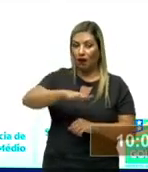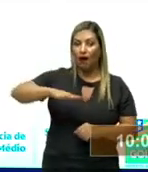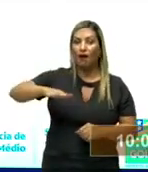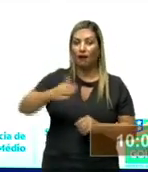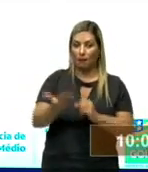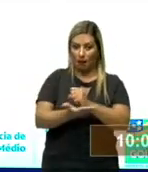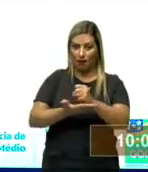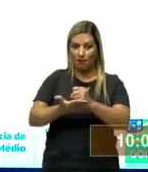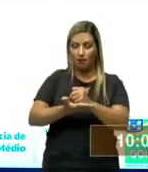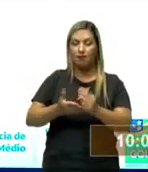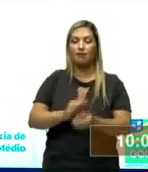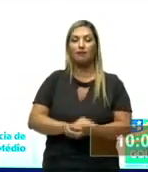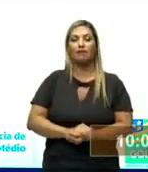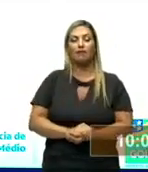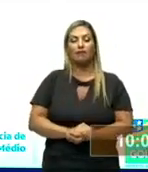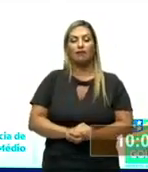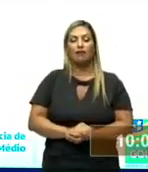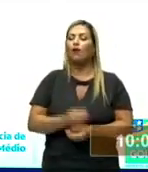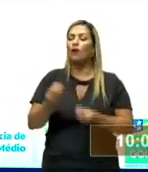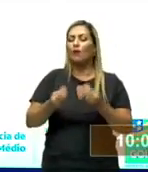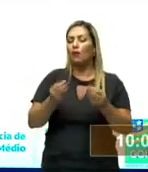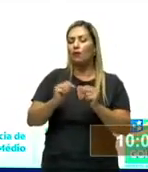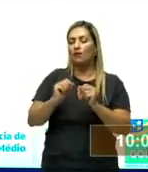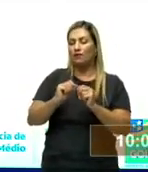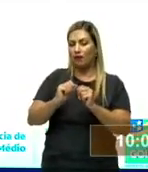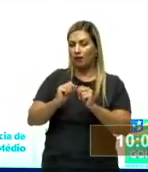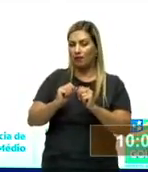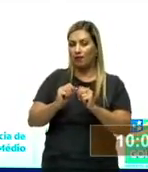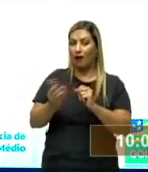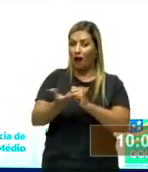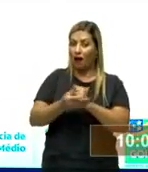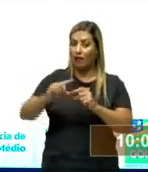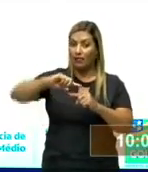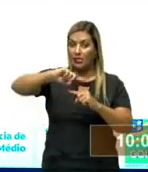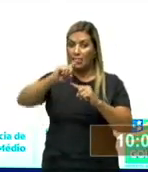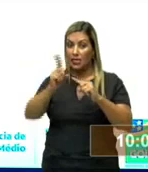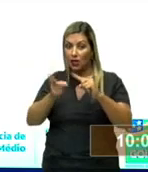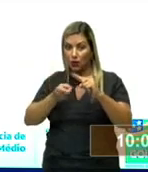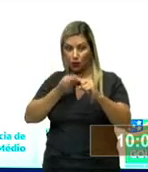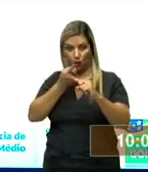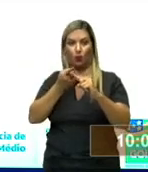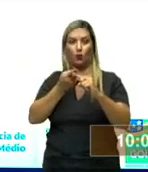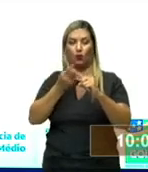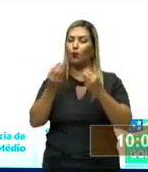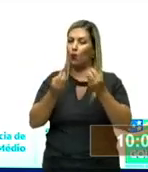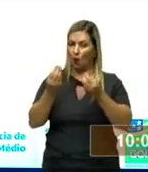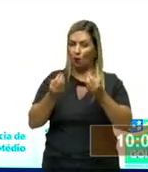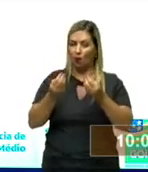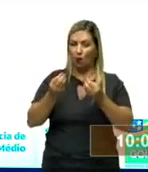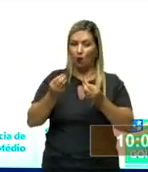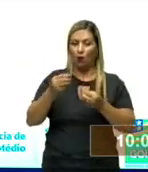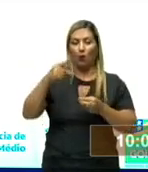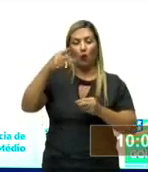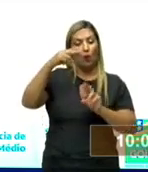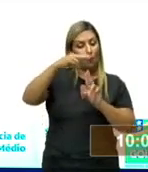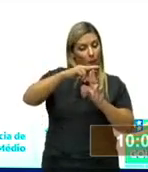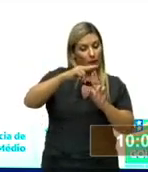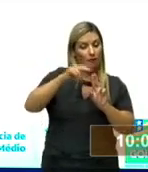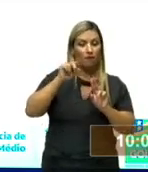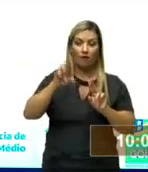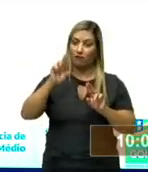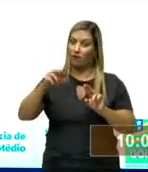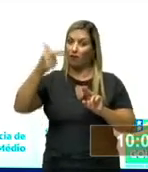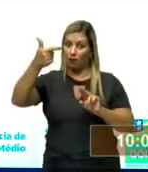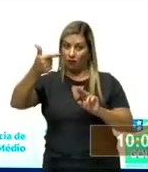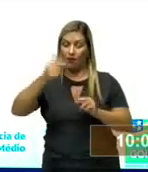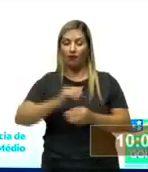recapitulação aí como é que se calcula a área do círculo área do círculo é pe da Serra o